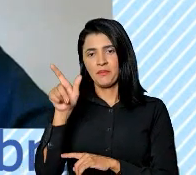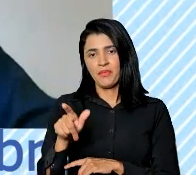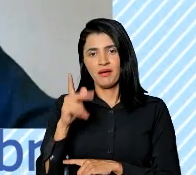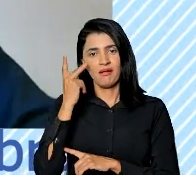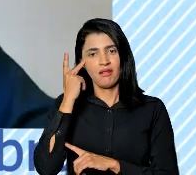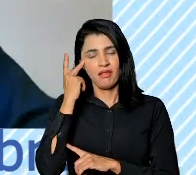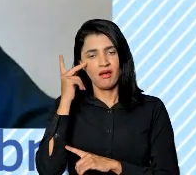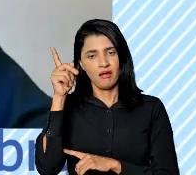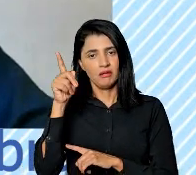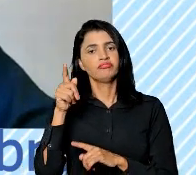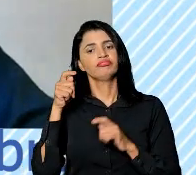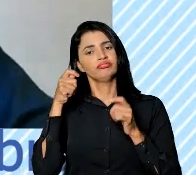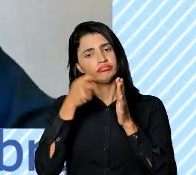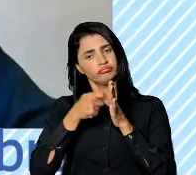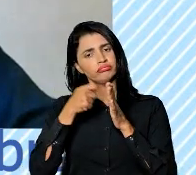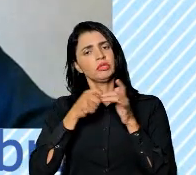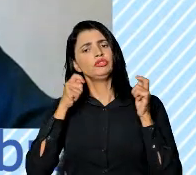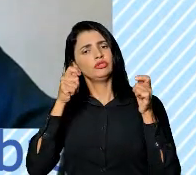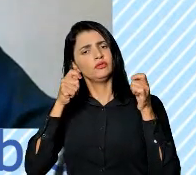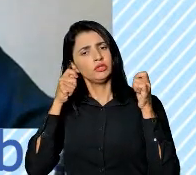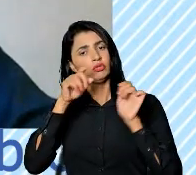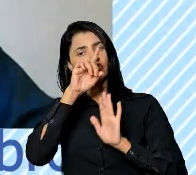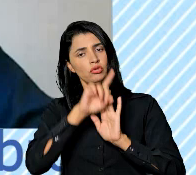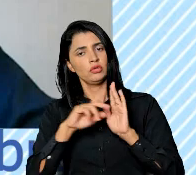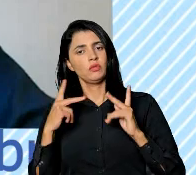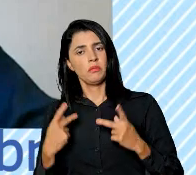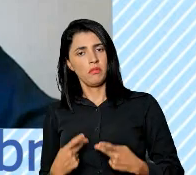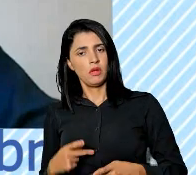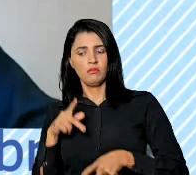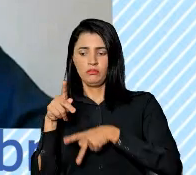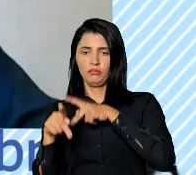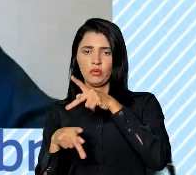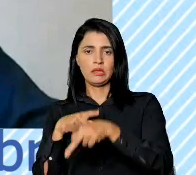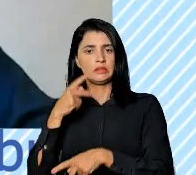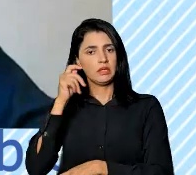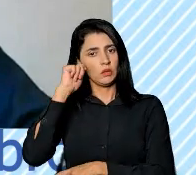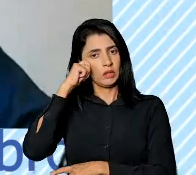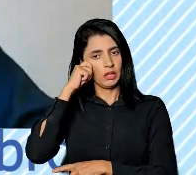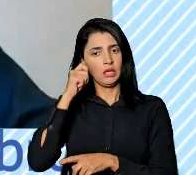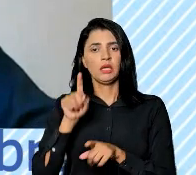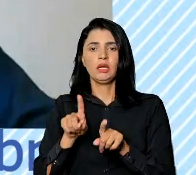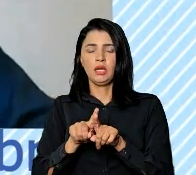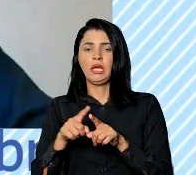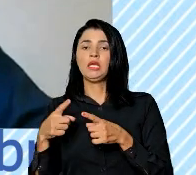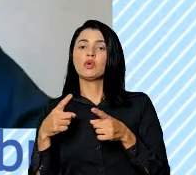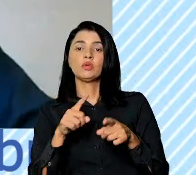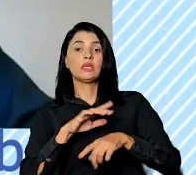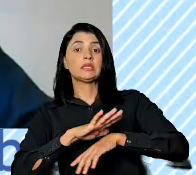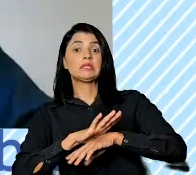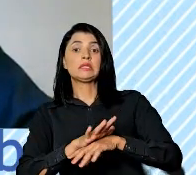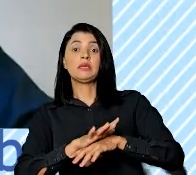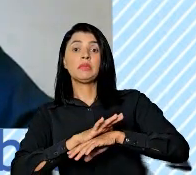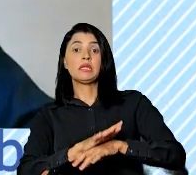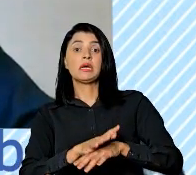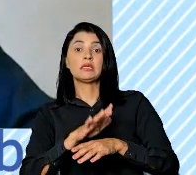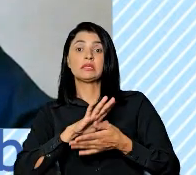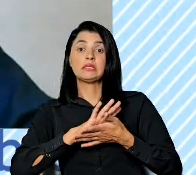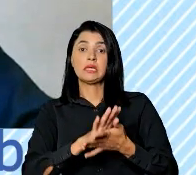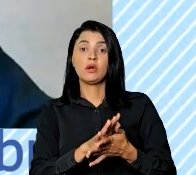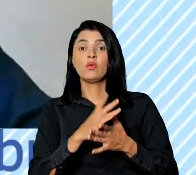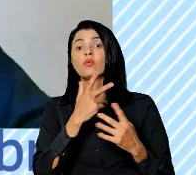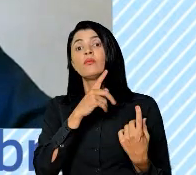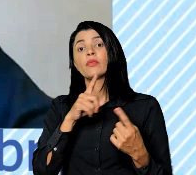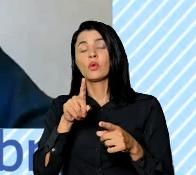humanos, na luta por equidade para a população negra, e também no combate à discriminação contra a